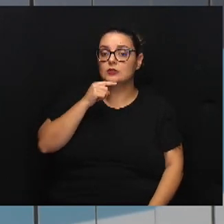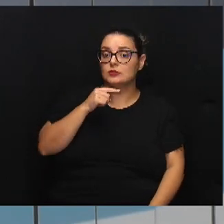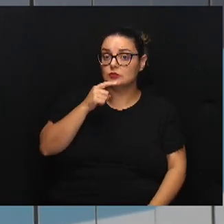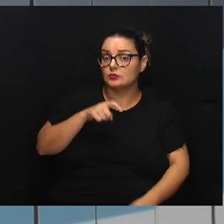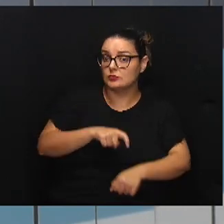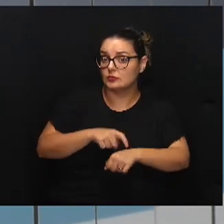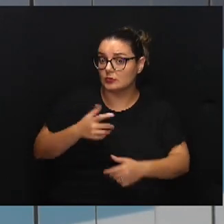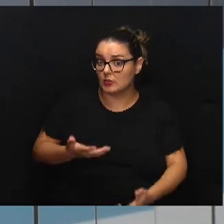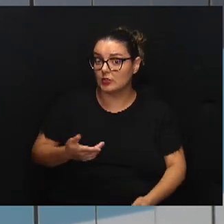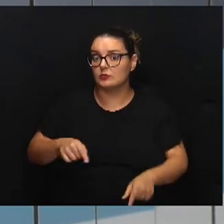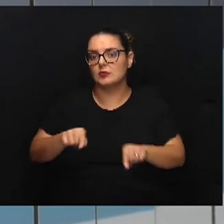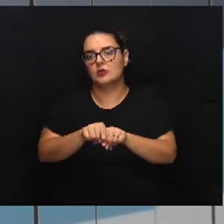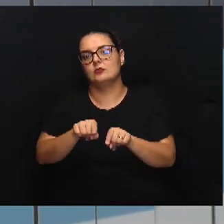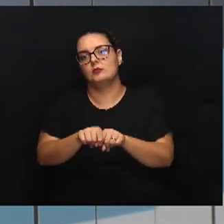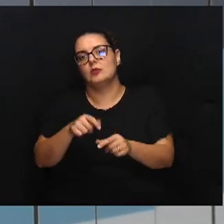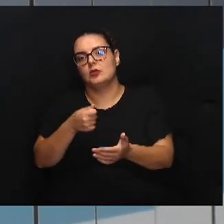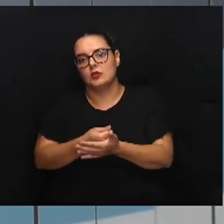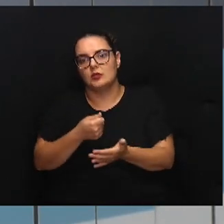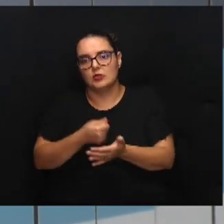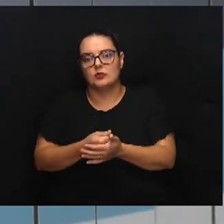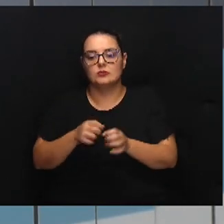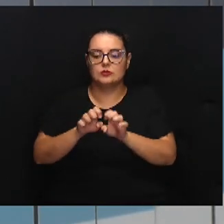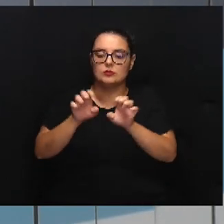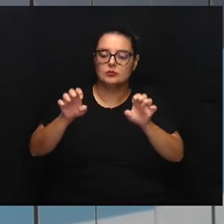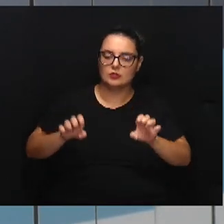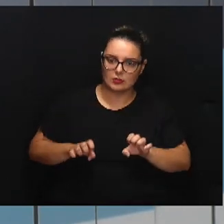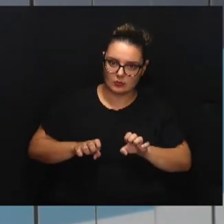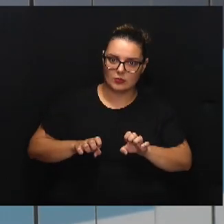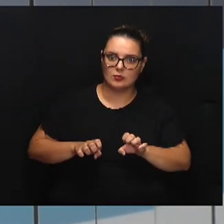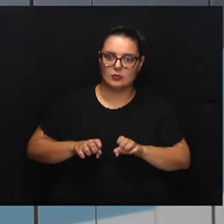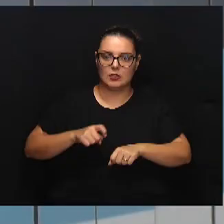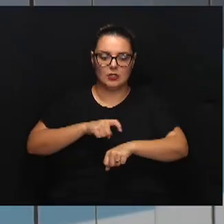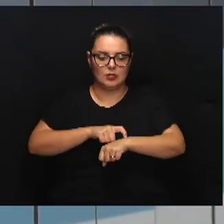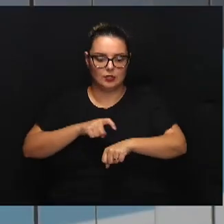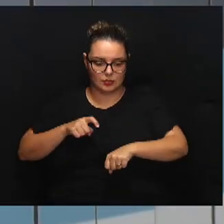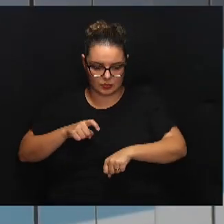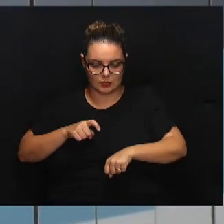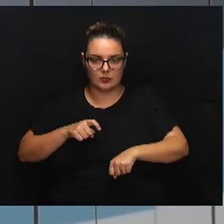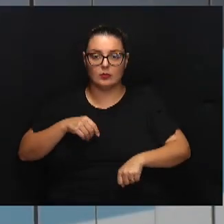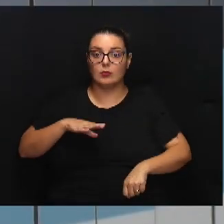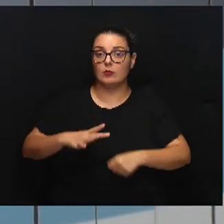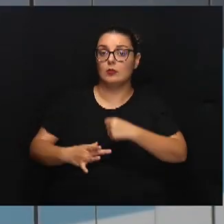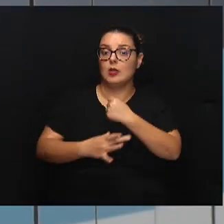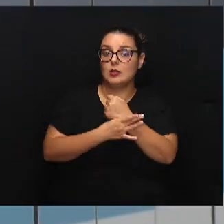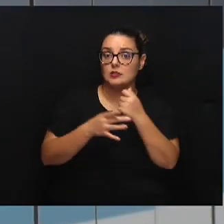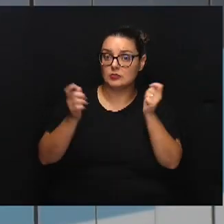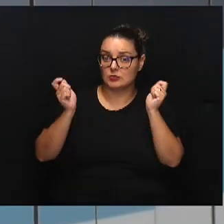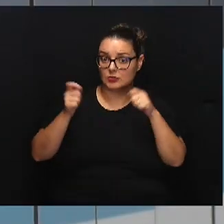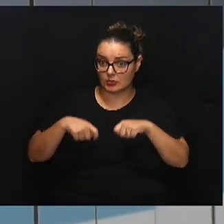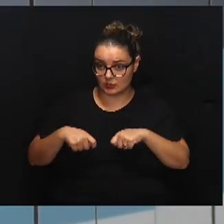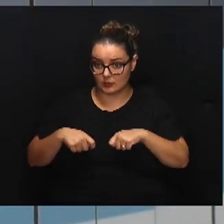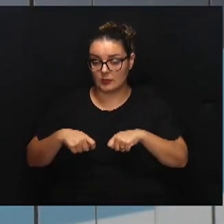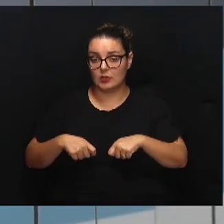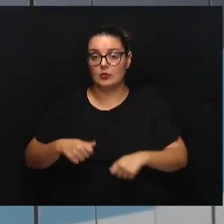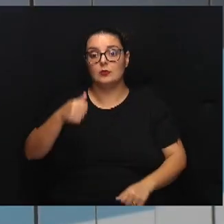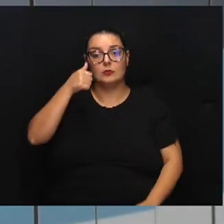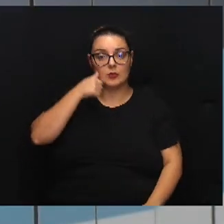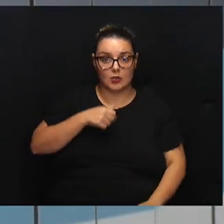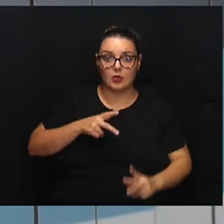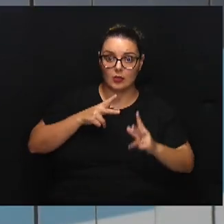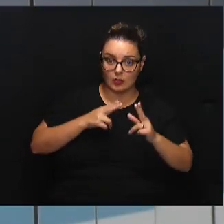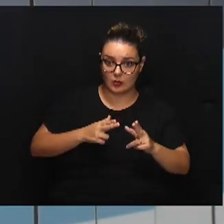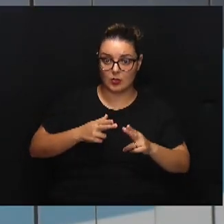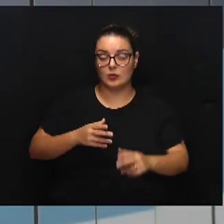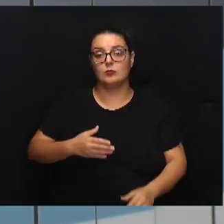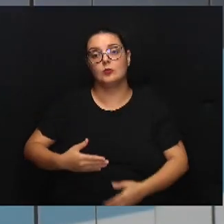momento, mas também a garantia de estrutura para que esse momento seja o mais seguro possível, tanto para a mulher quanto para o